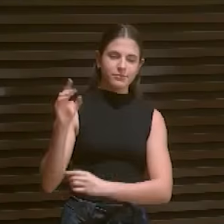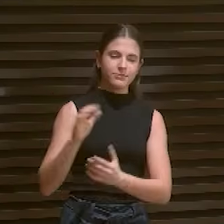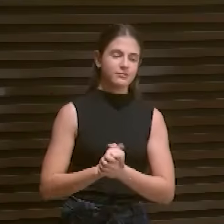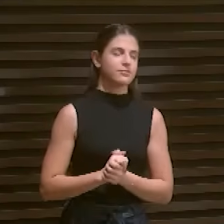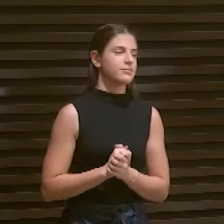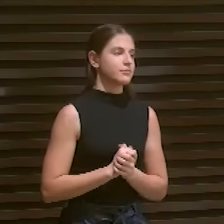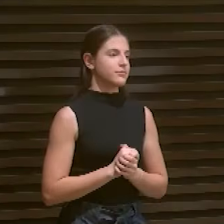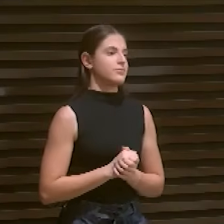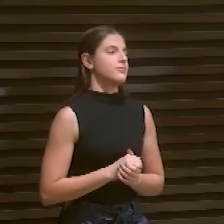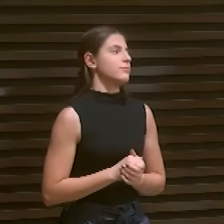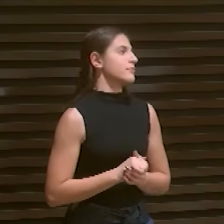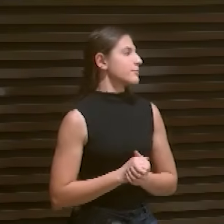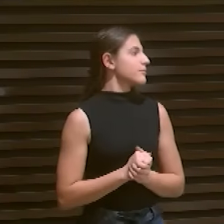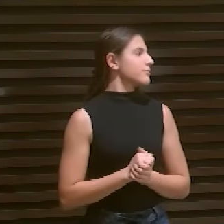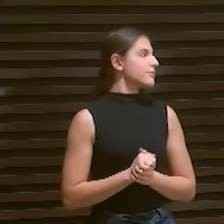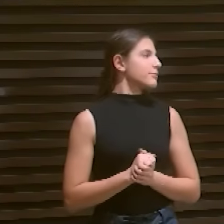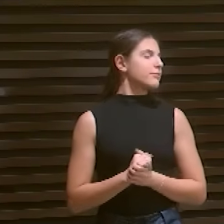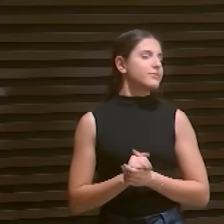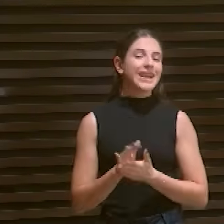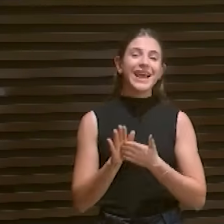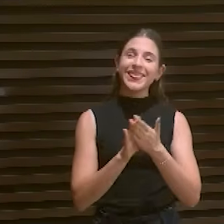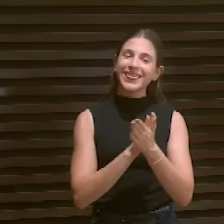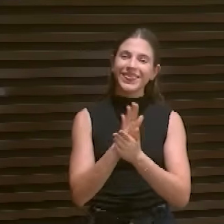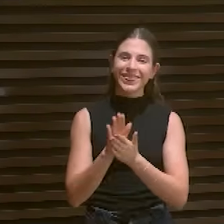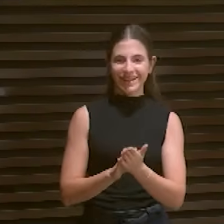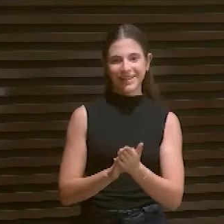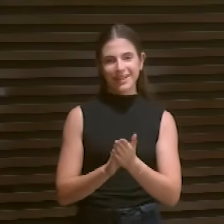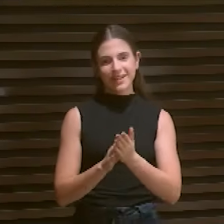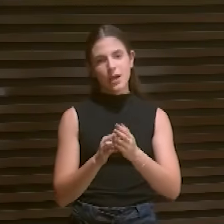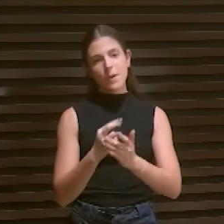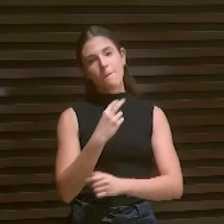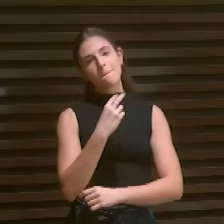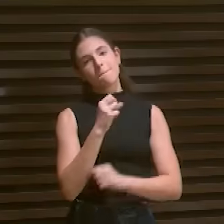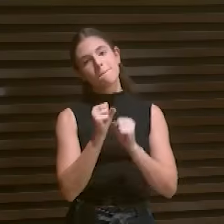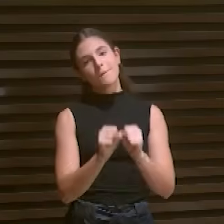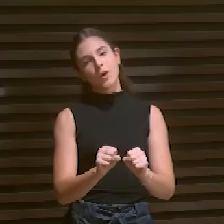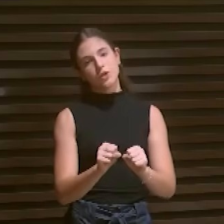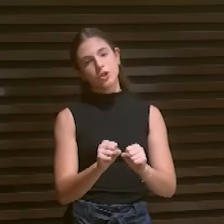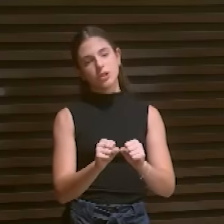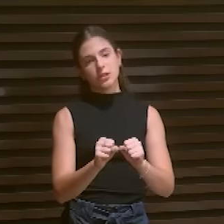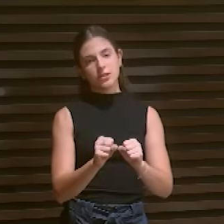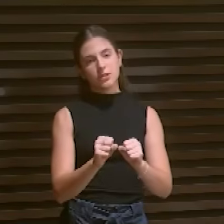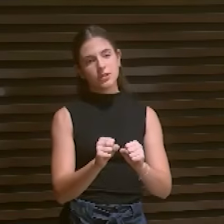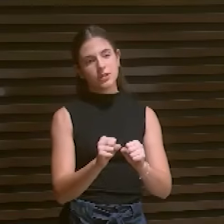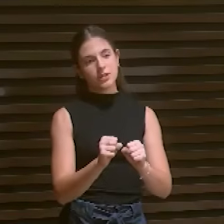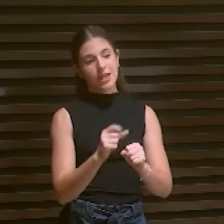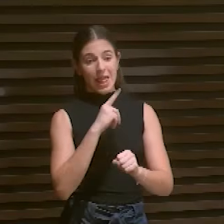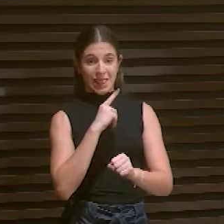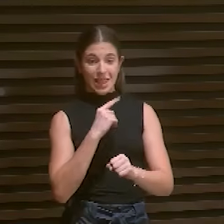Amados, nada pode ocupar o primeiro lugar em nossas